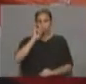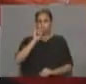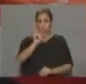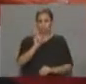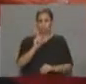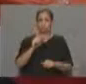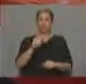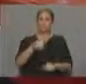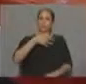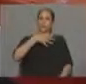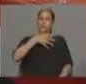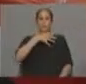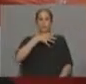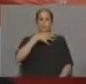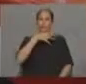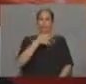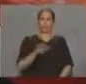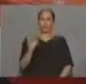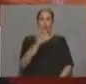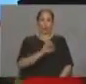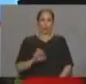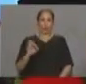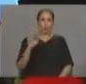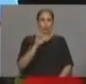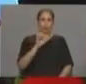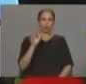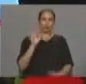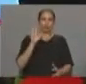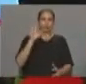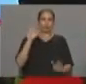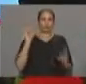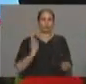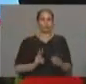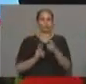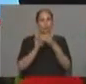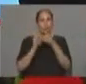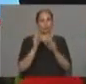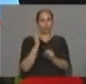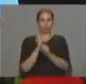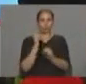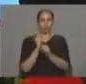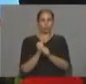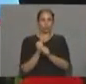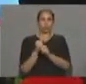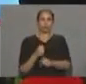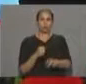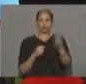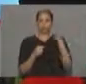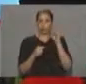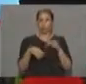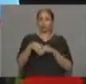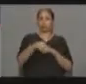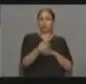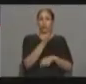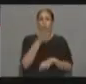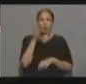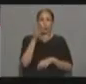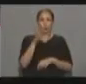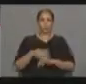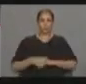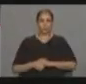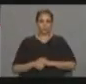discursava no encerramento do 8º congresso dos trabalhadores social democratas que decorreu na cidade da horta